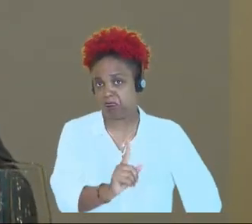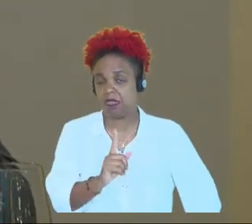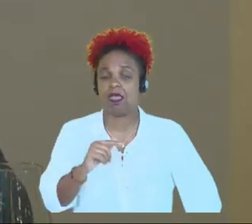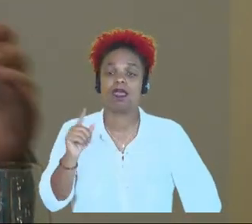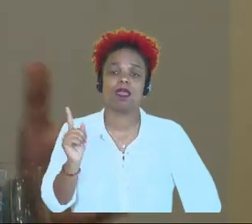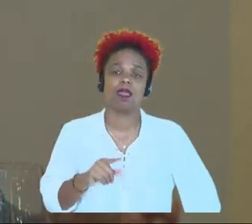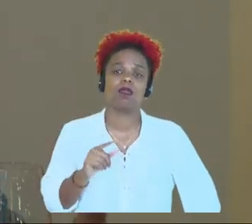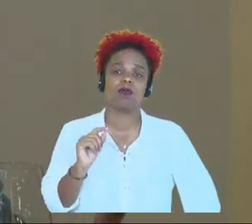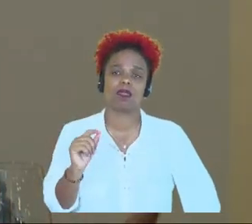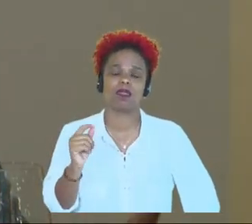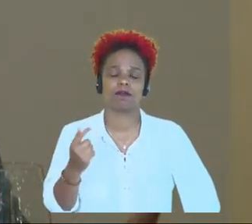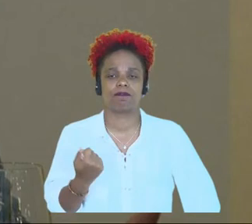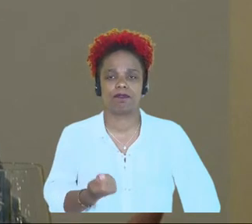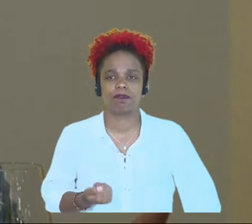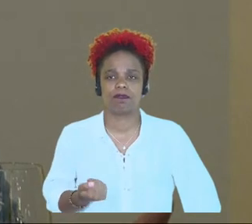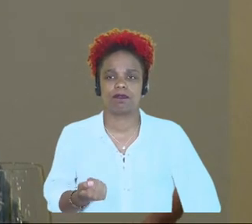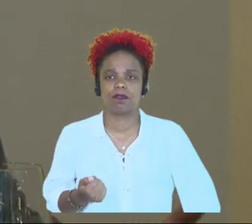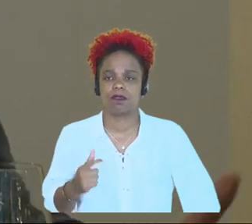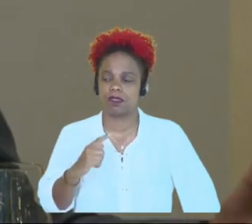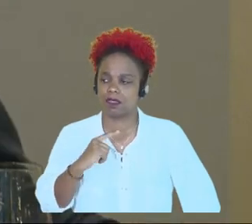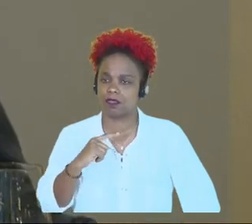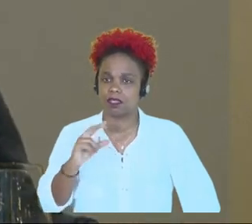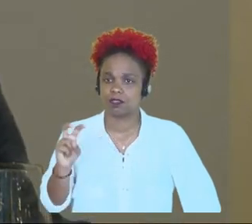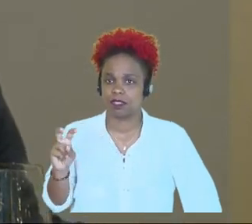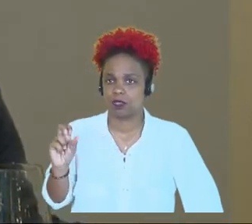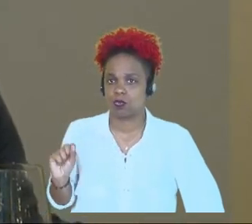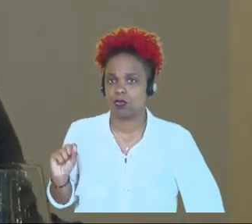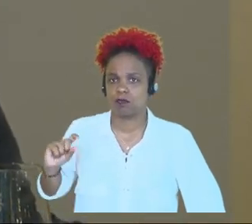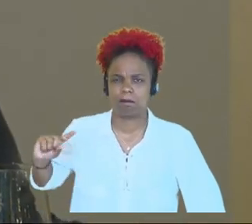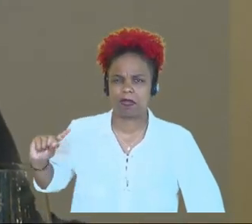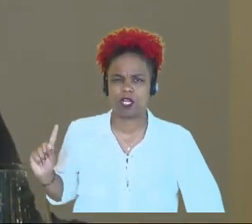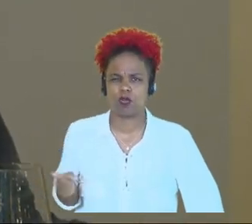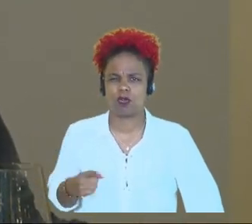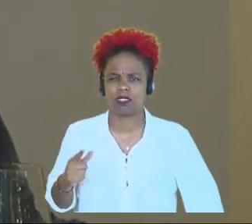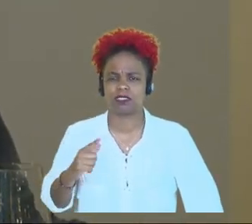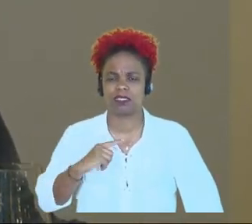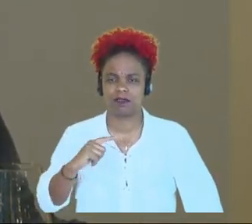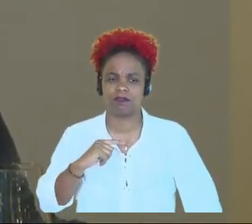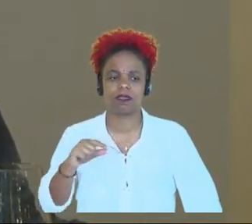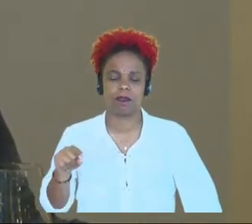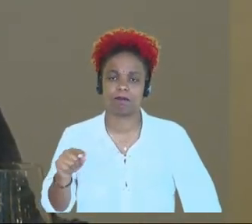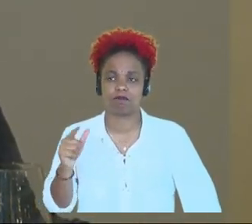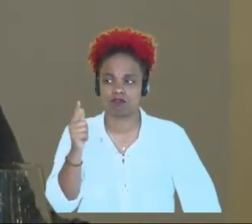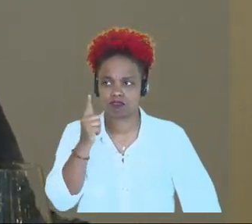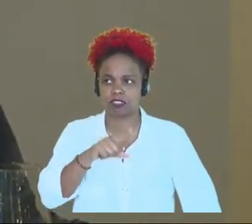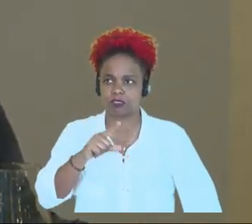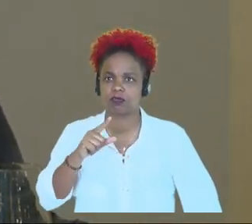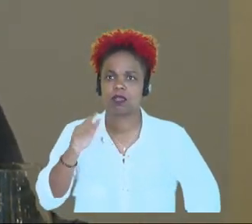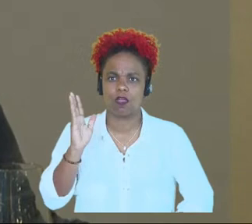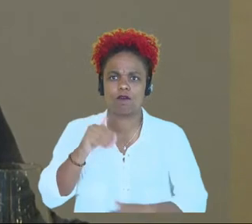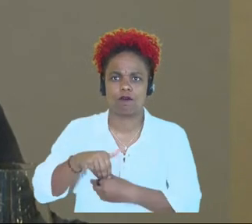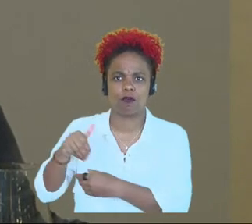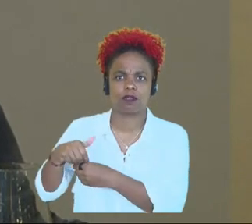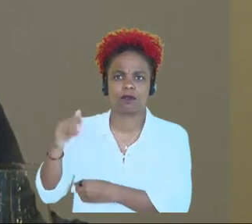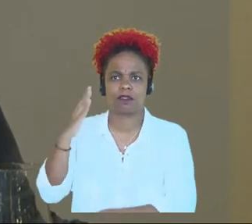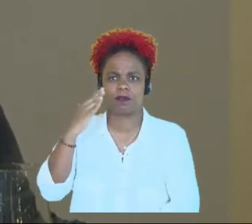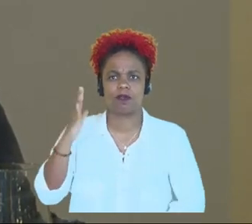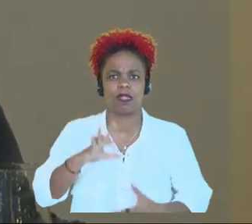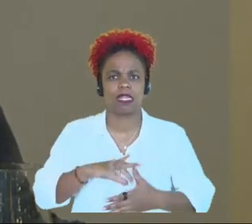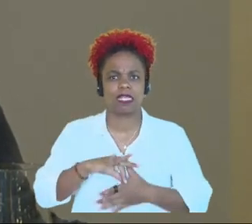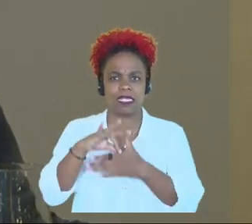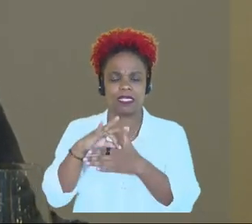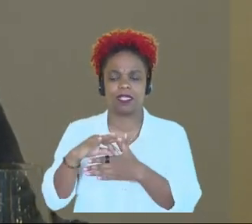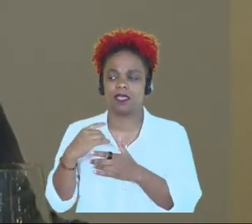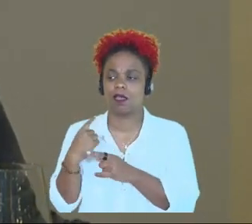seguinte. Ele sai com um estoque de 58 milhões de votos dessa eleição, como eu já coloquei. Ele sai como principal líder de